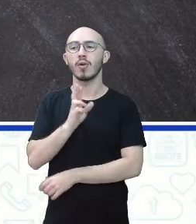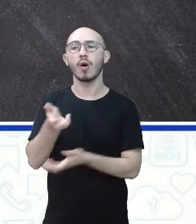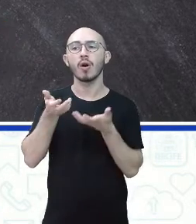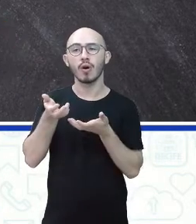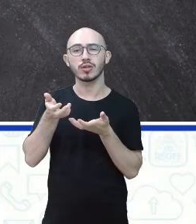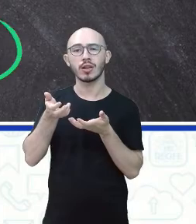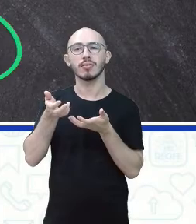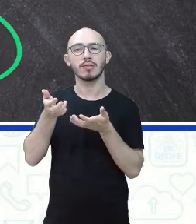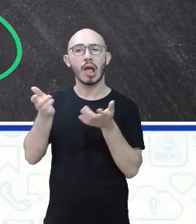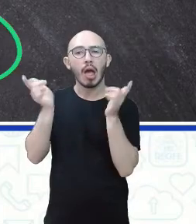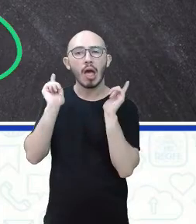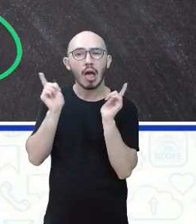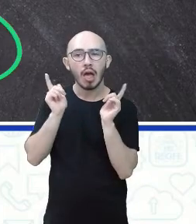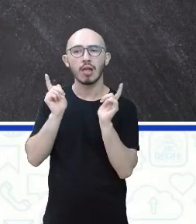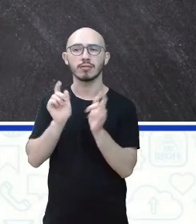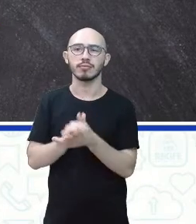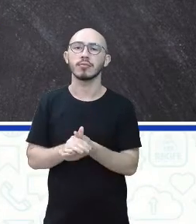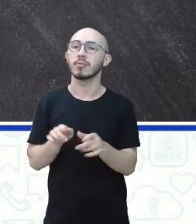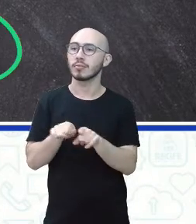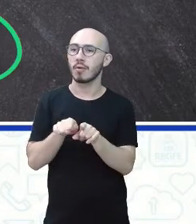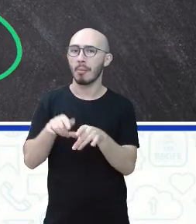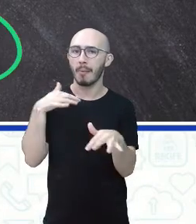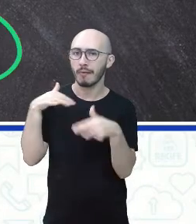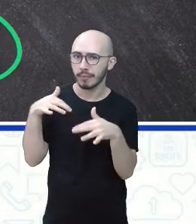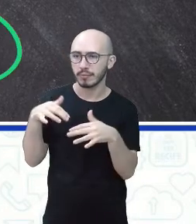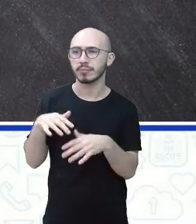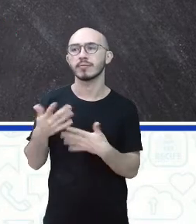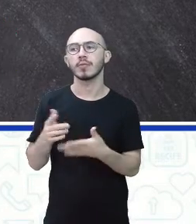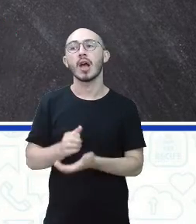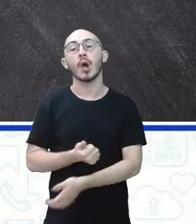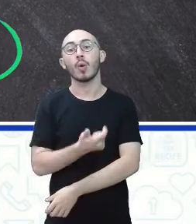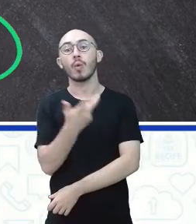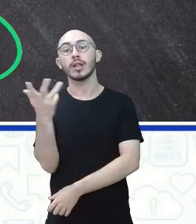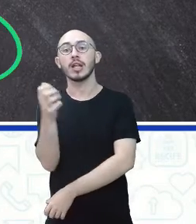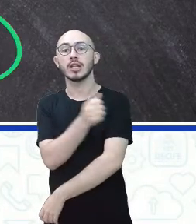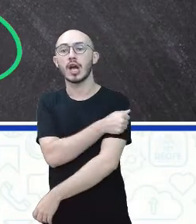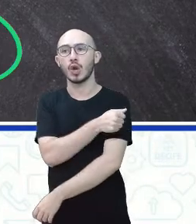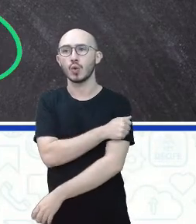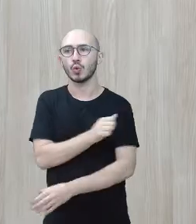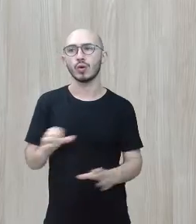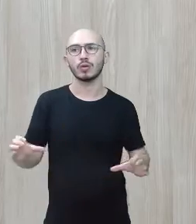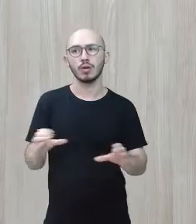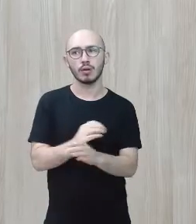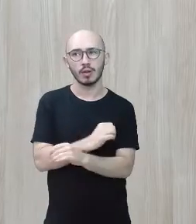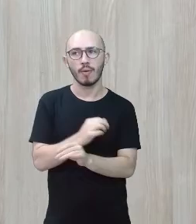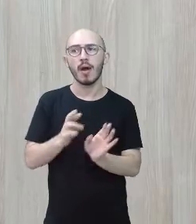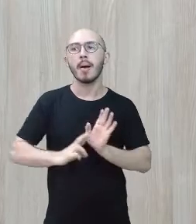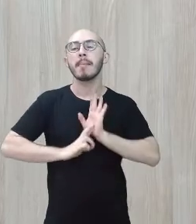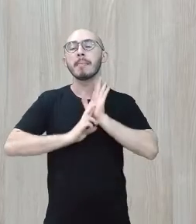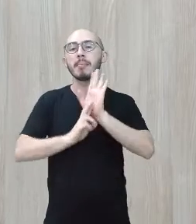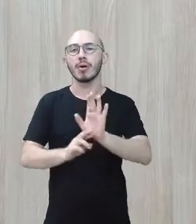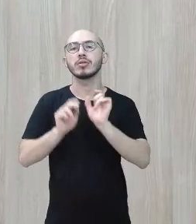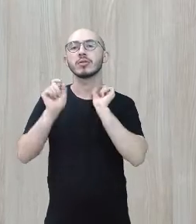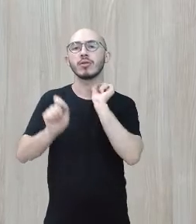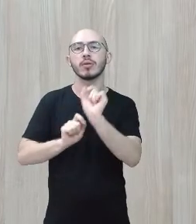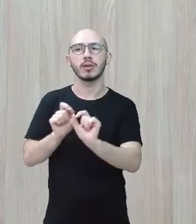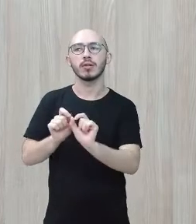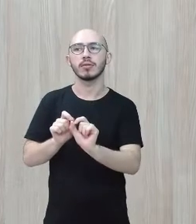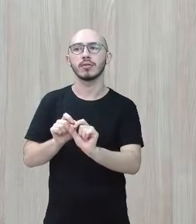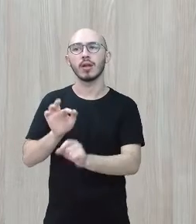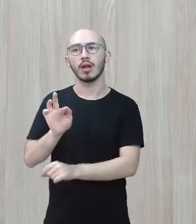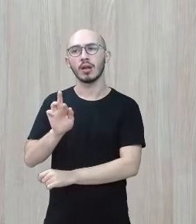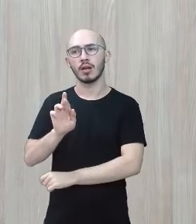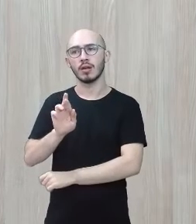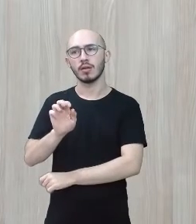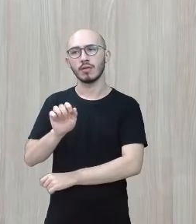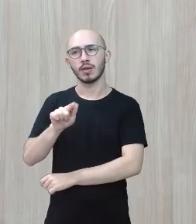gente verificou que essa quantidade de aluno vai representar a frequência absoluta, tá? Esse nome de